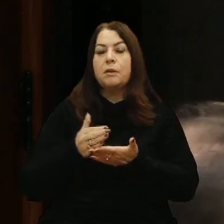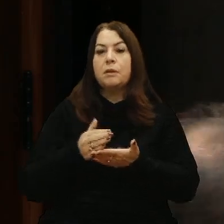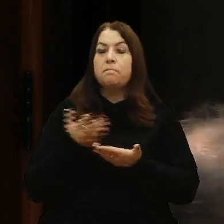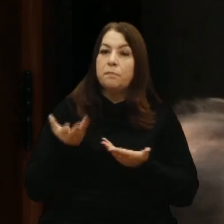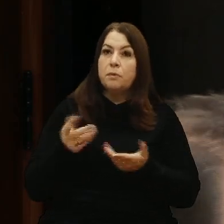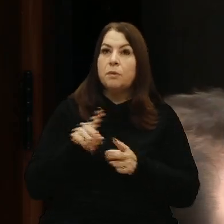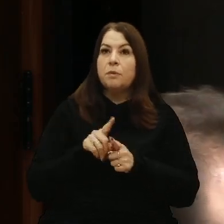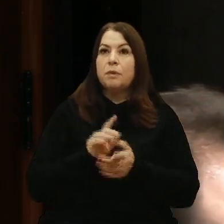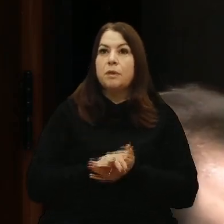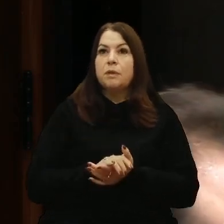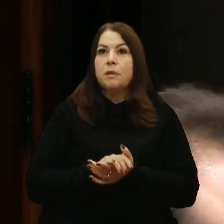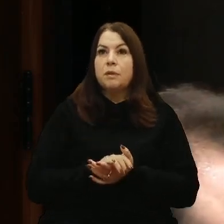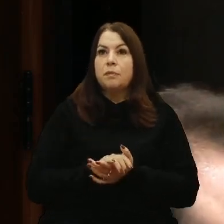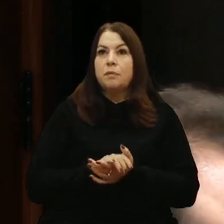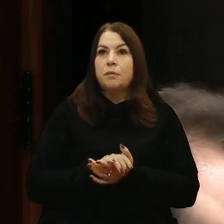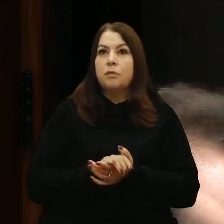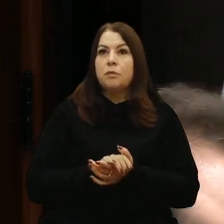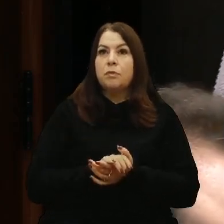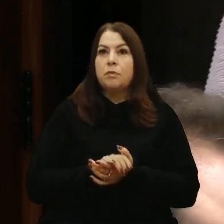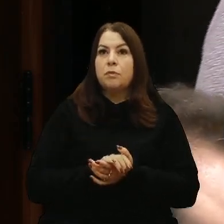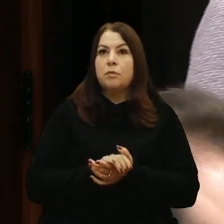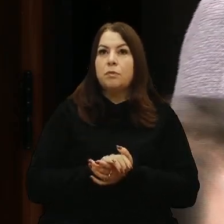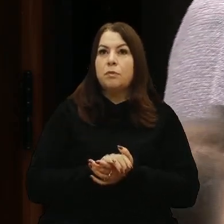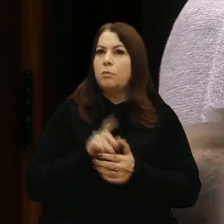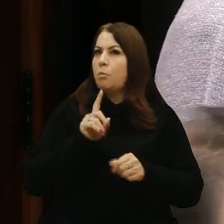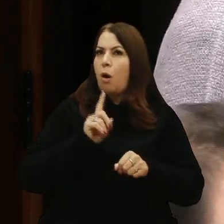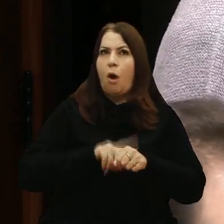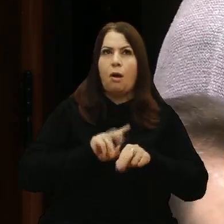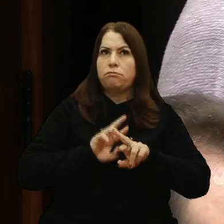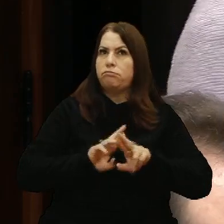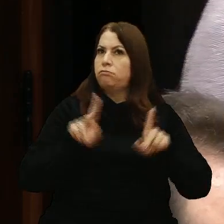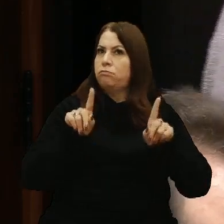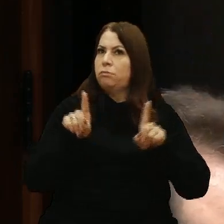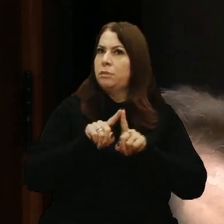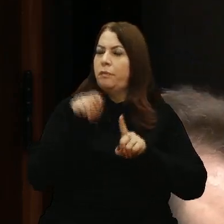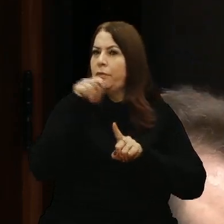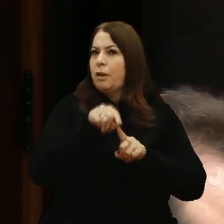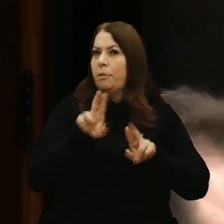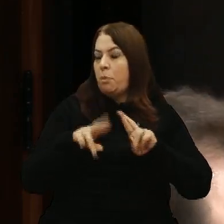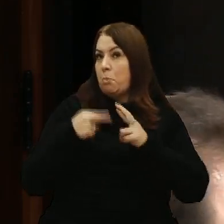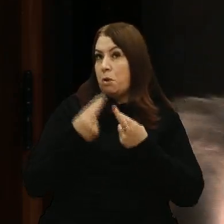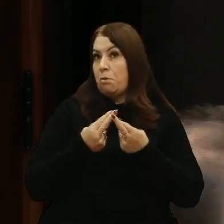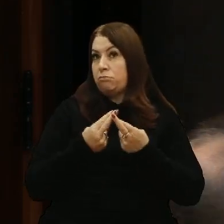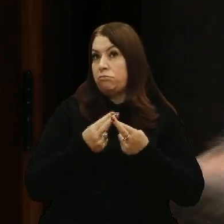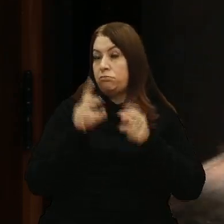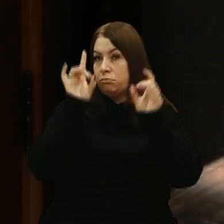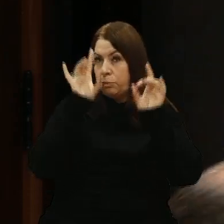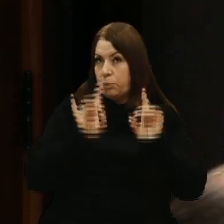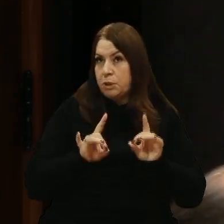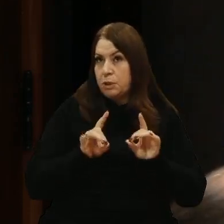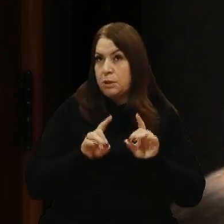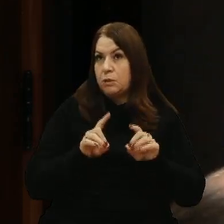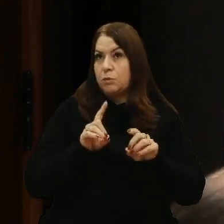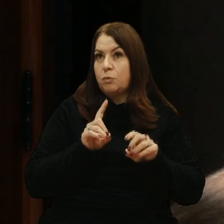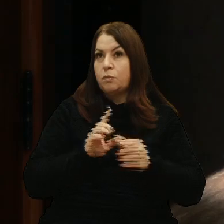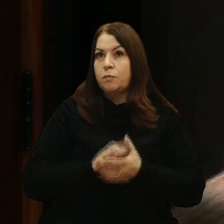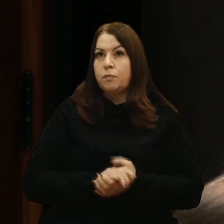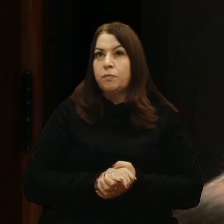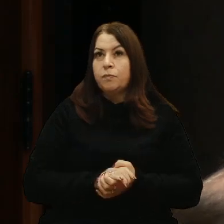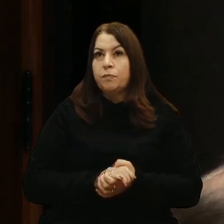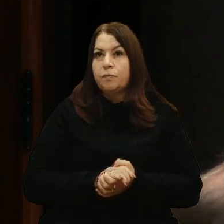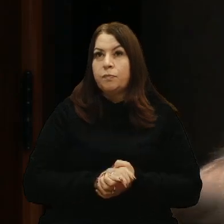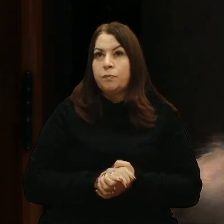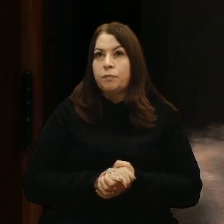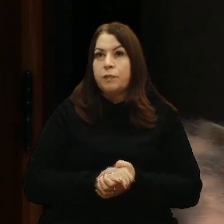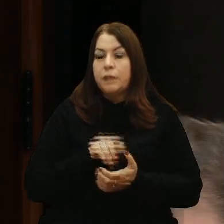e que vem de forma intempestiva, ou seja, vem para uma sessão extraordinária.